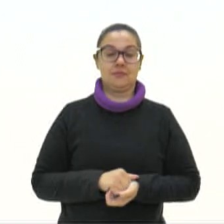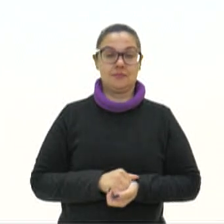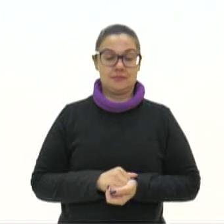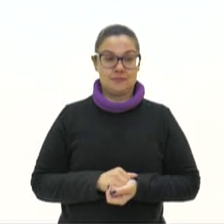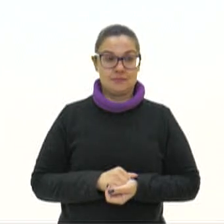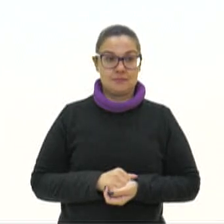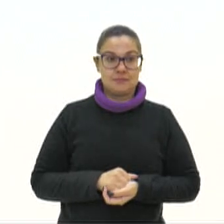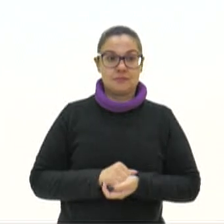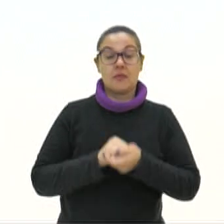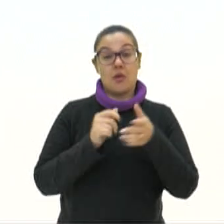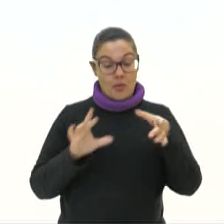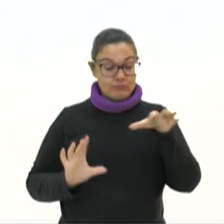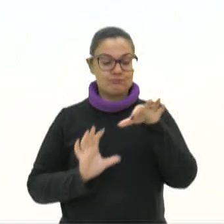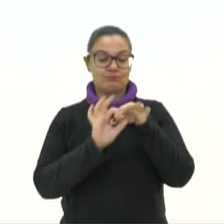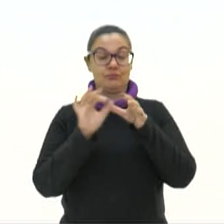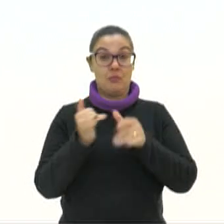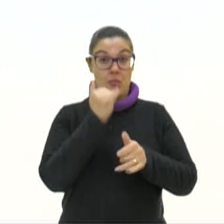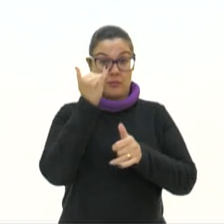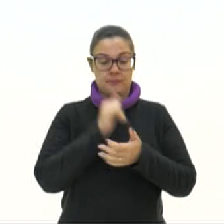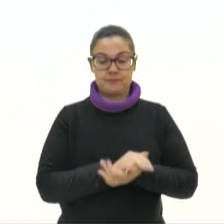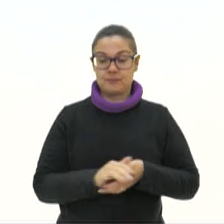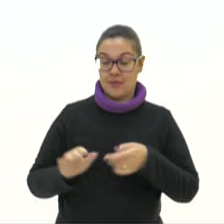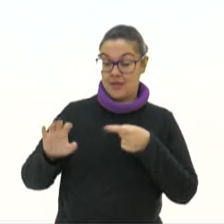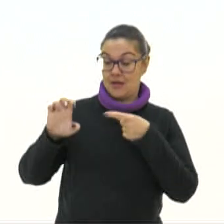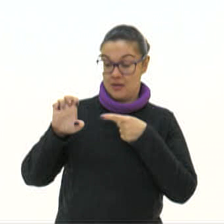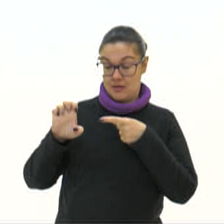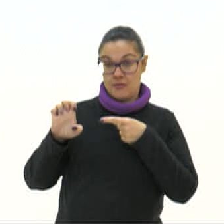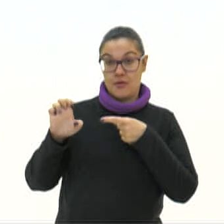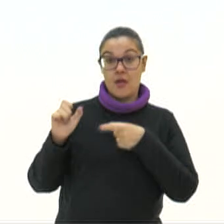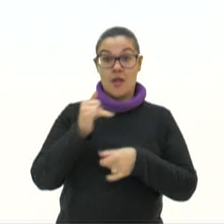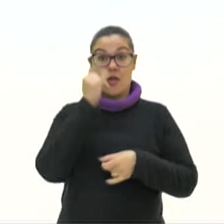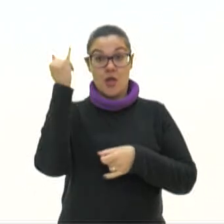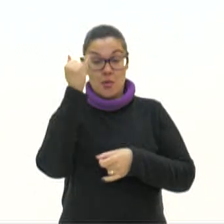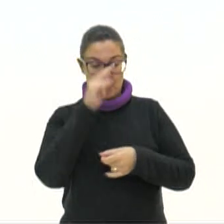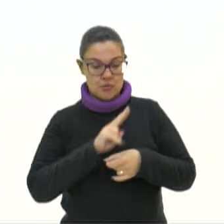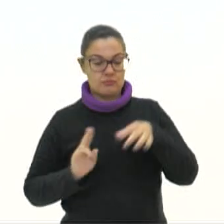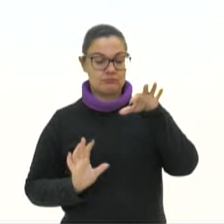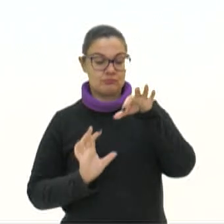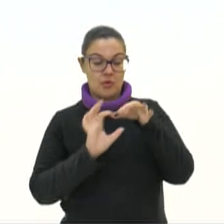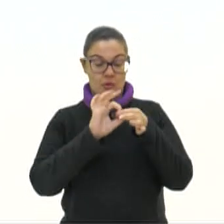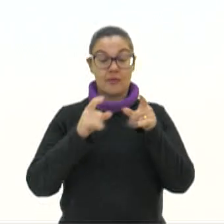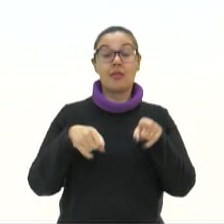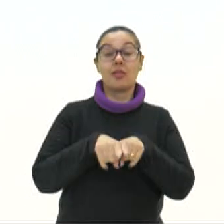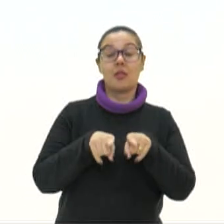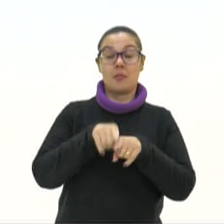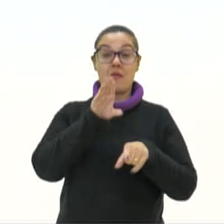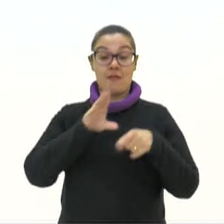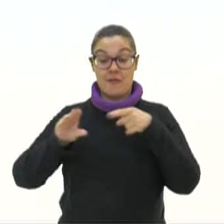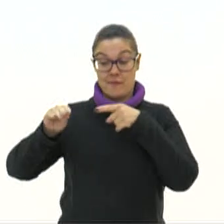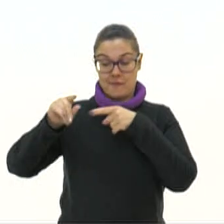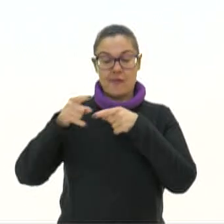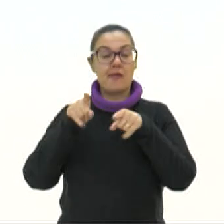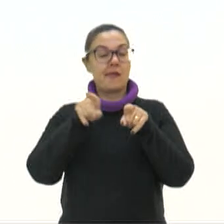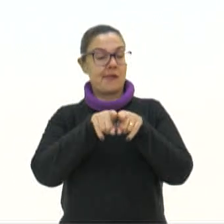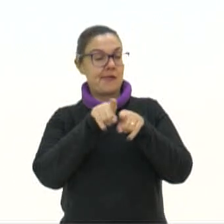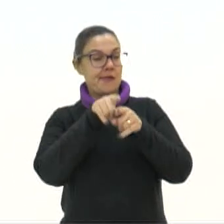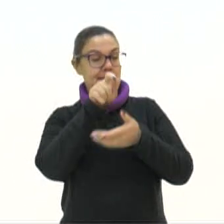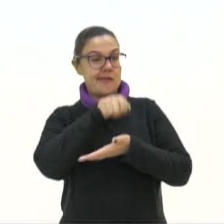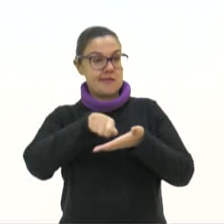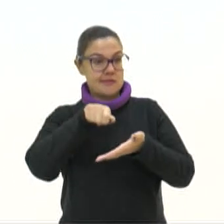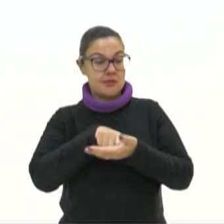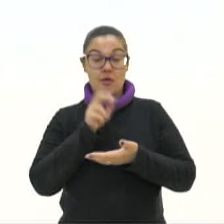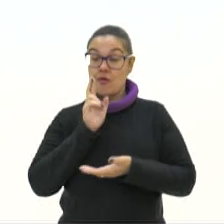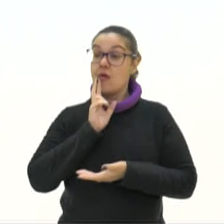forte elemento conectivo do texto, é um importante elemento conectivo utilizado na oralidade e também na escrita. Analise um trecho